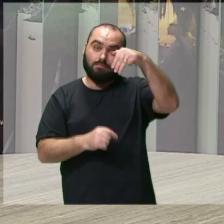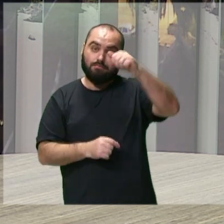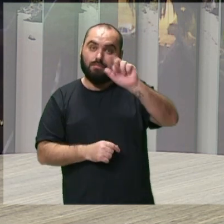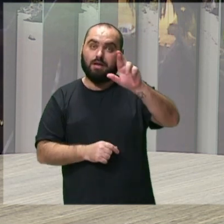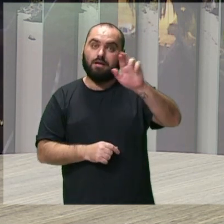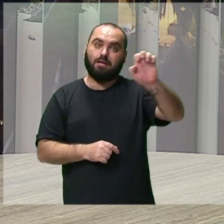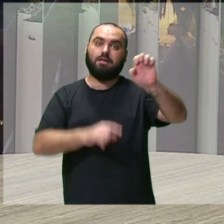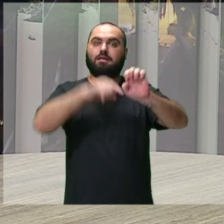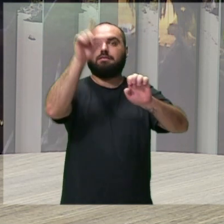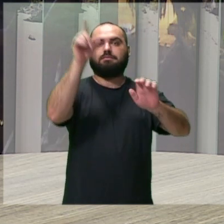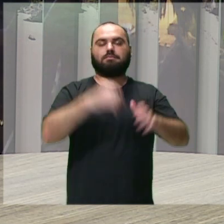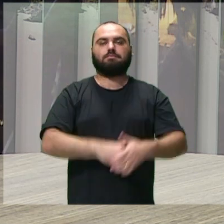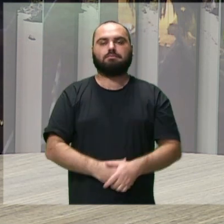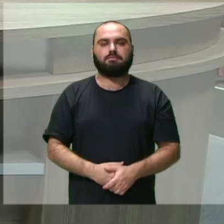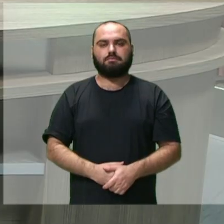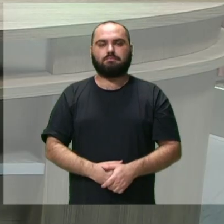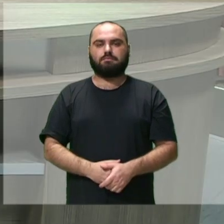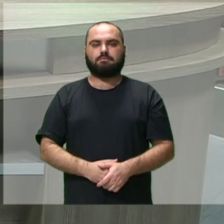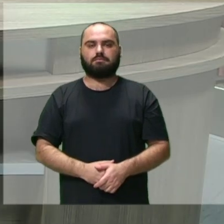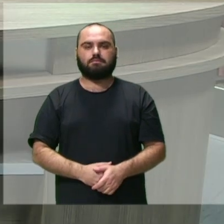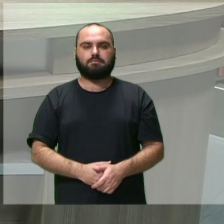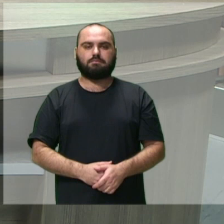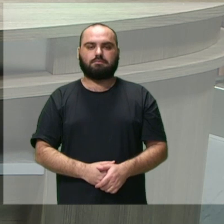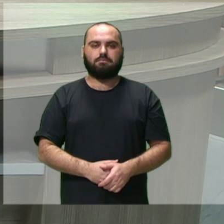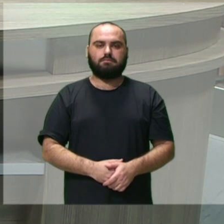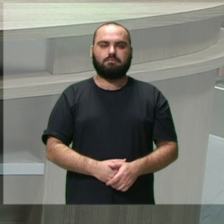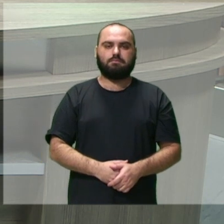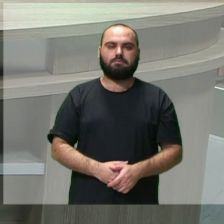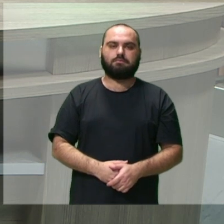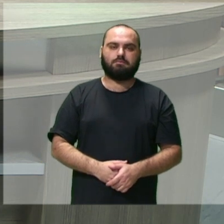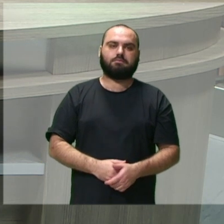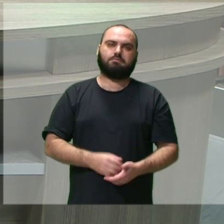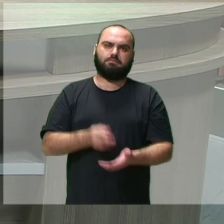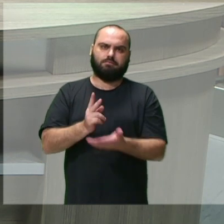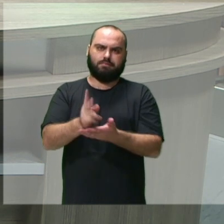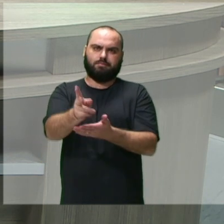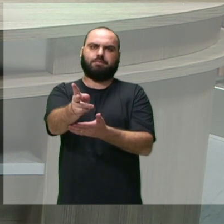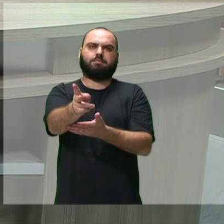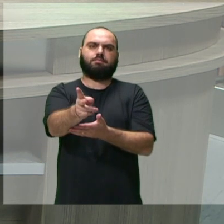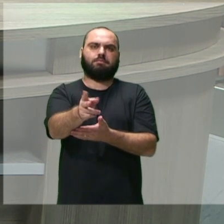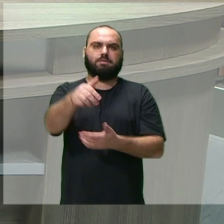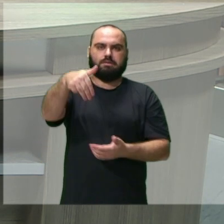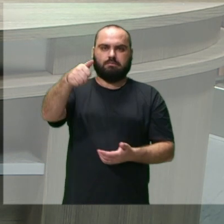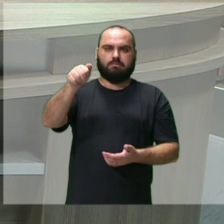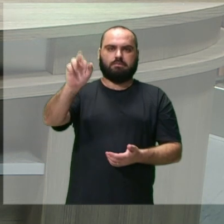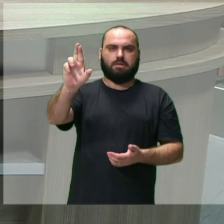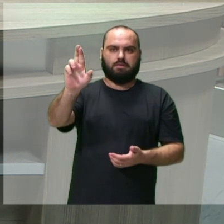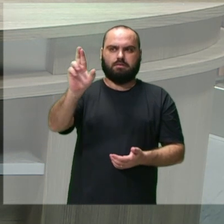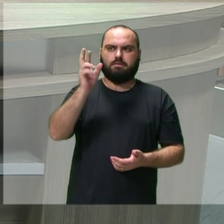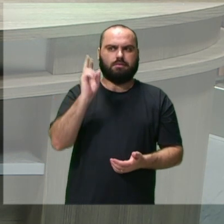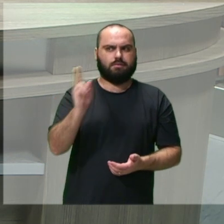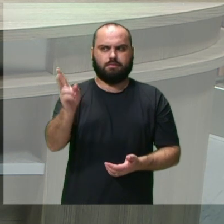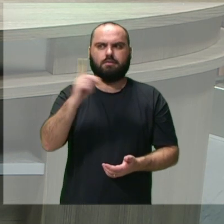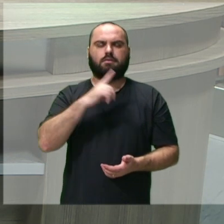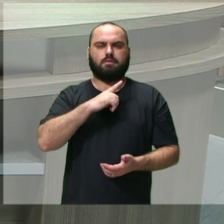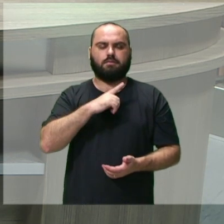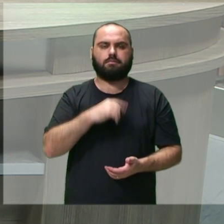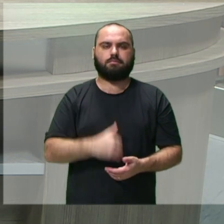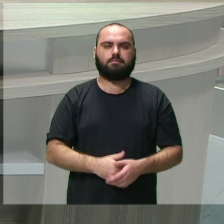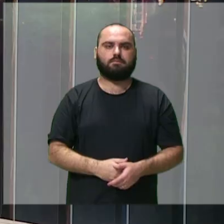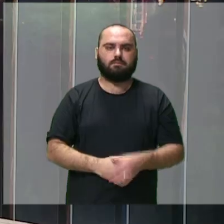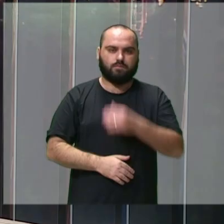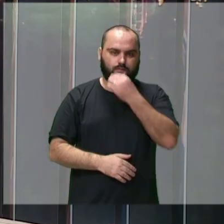nossa cultura local, né? Sim, e ainda continuando com o mar, que eu vi que ela é recorrente no teu trabalho,